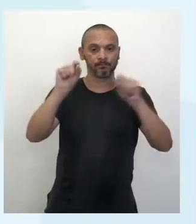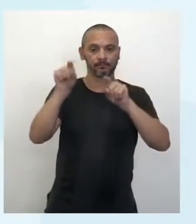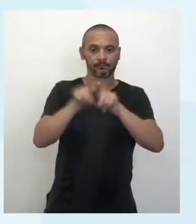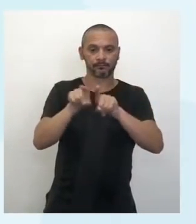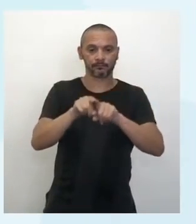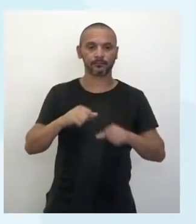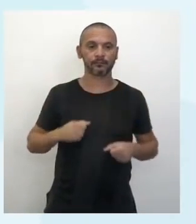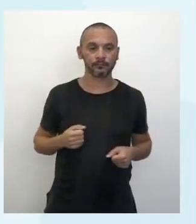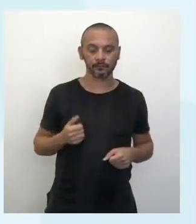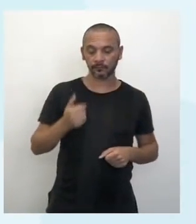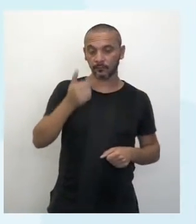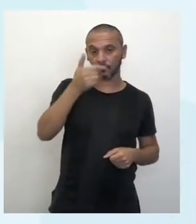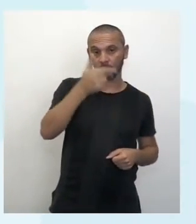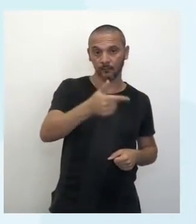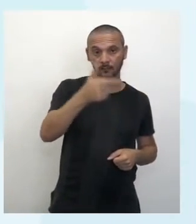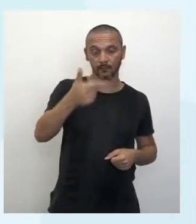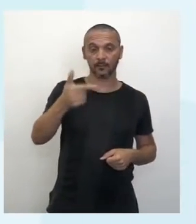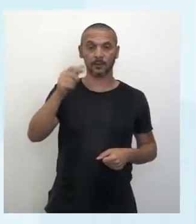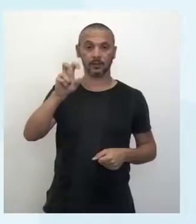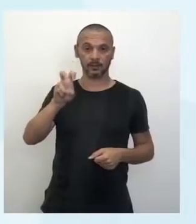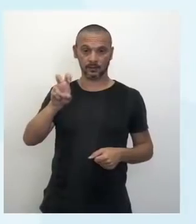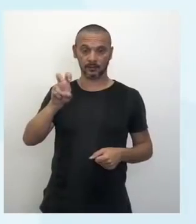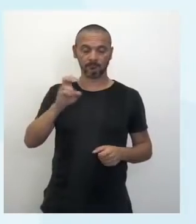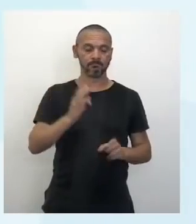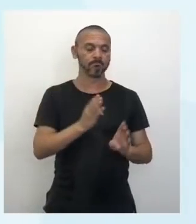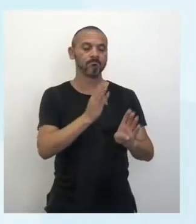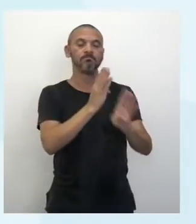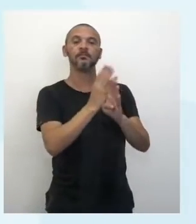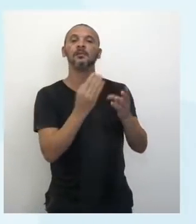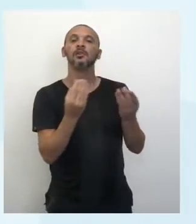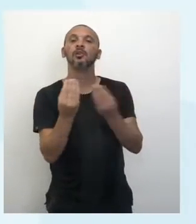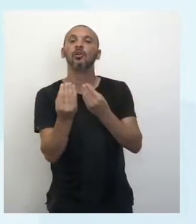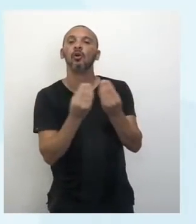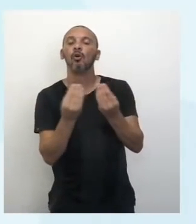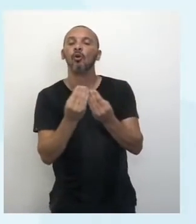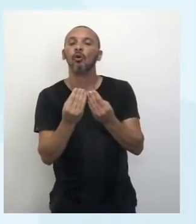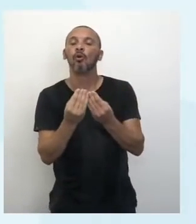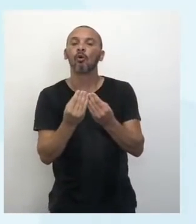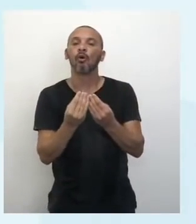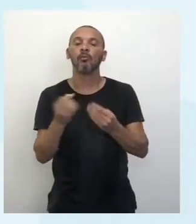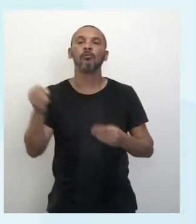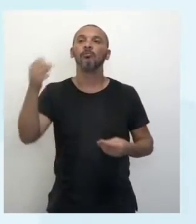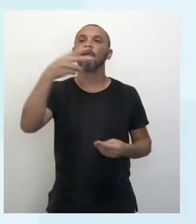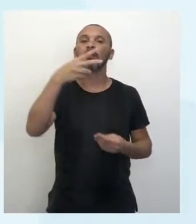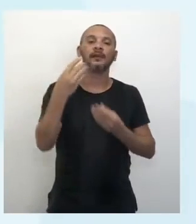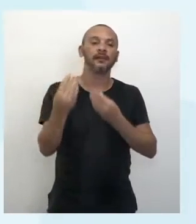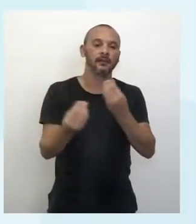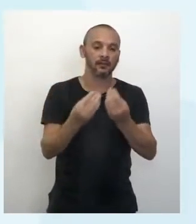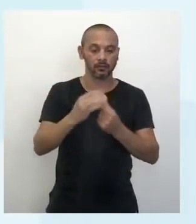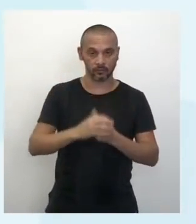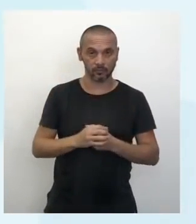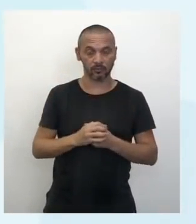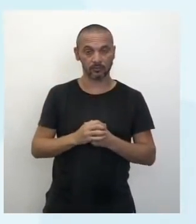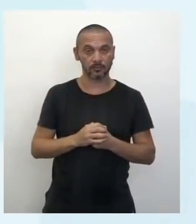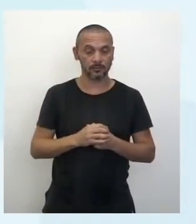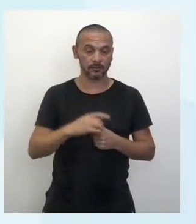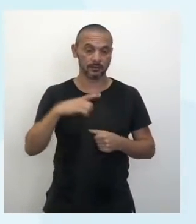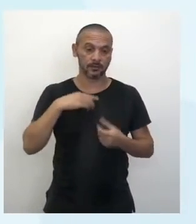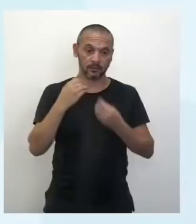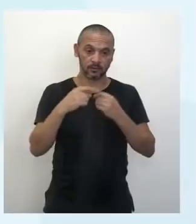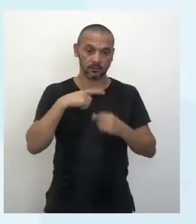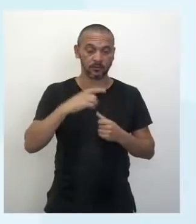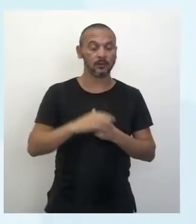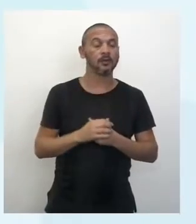ó. 225, eu quero descobrir como escrever esse número na forma de potência, tá bom? Eu quero fazer isso